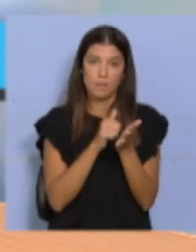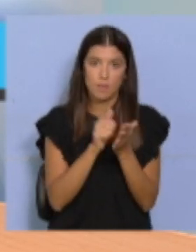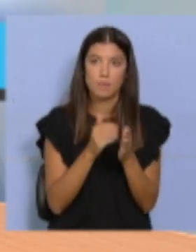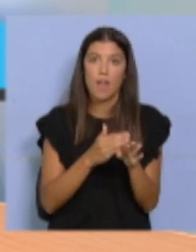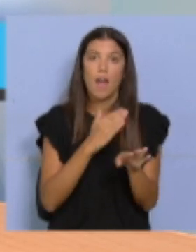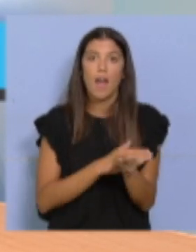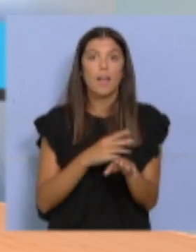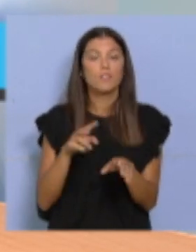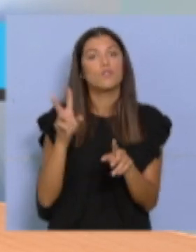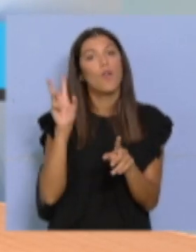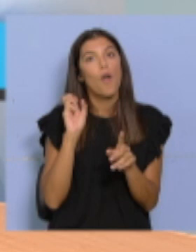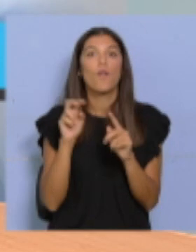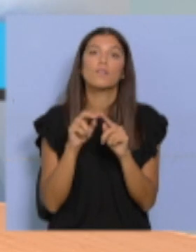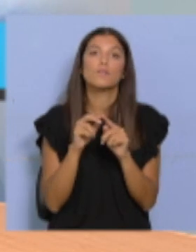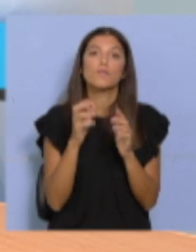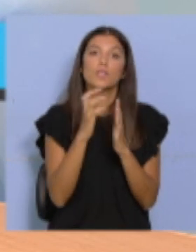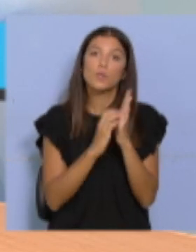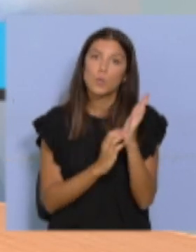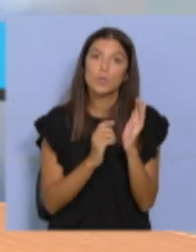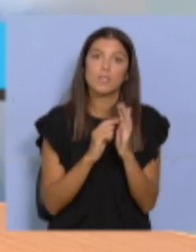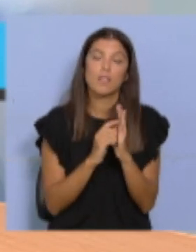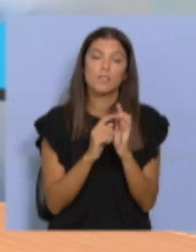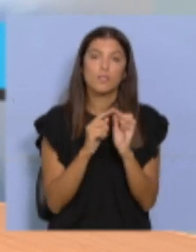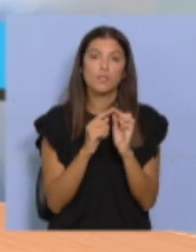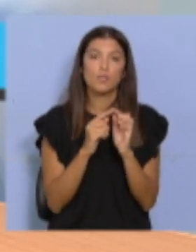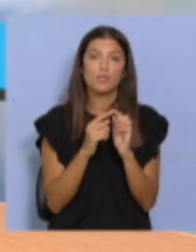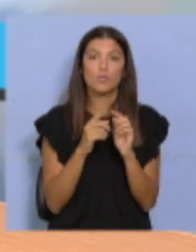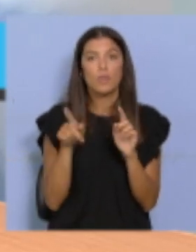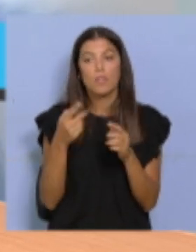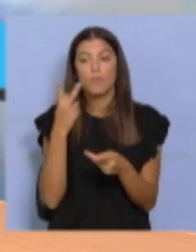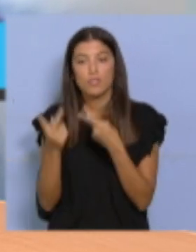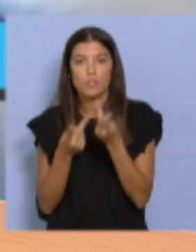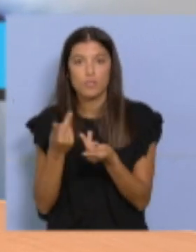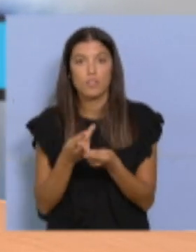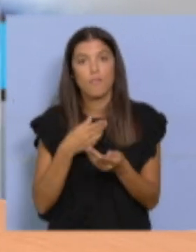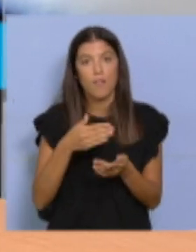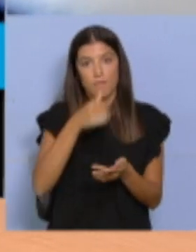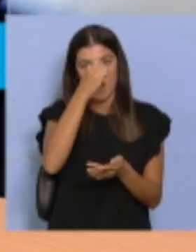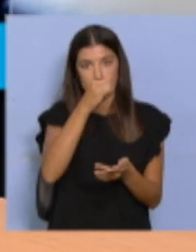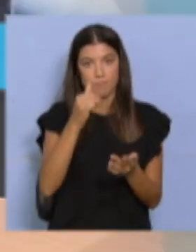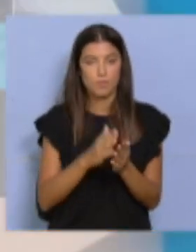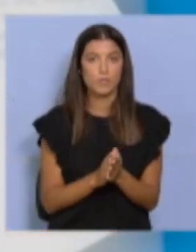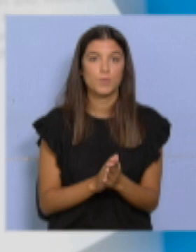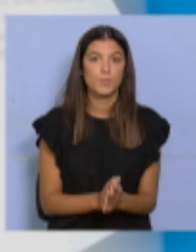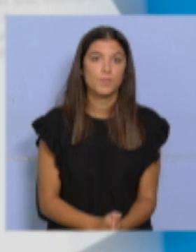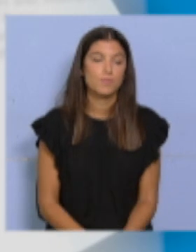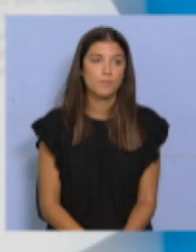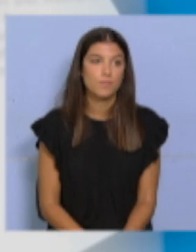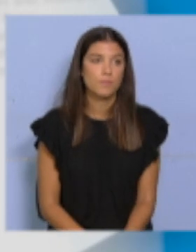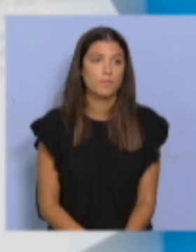do Evangelho para depois então pedir a sua análise a este texto que é lido nas missas deste domingo.